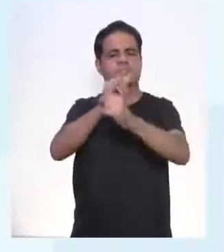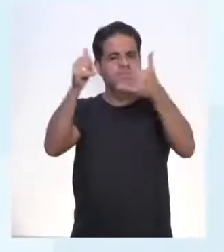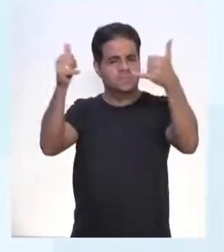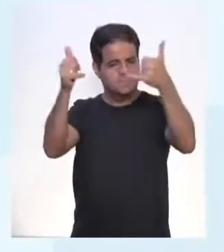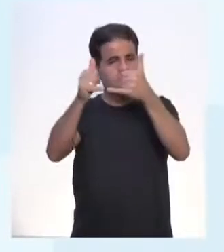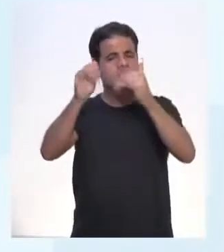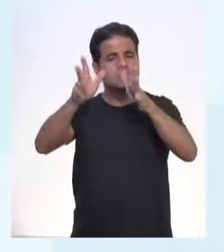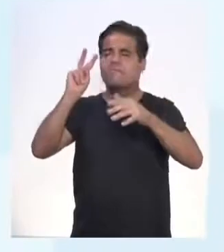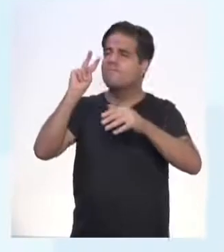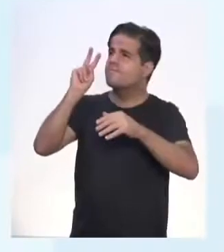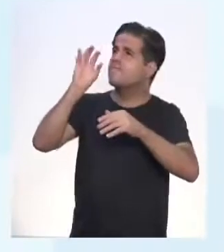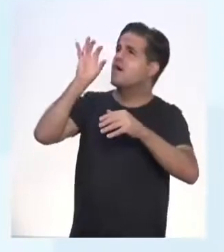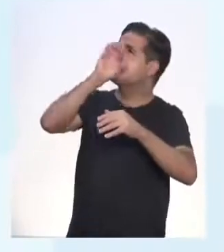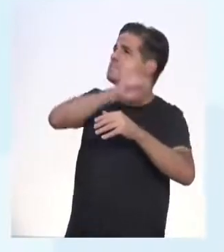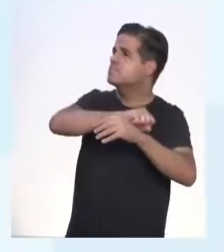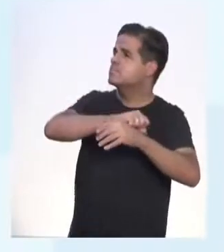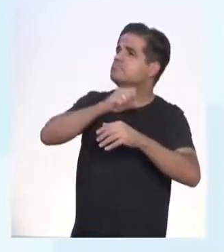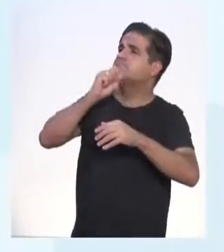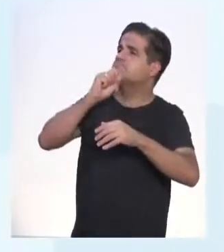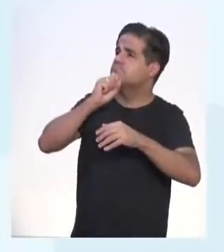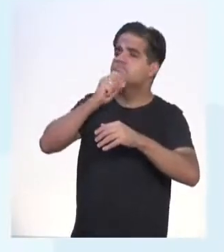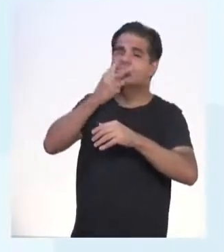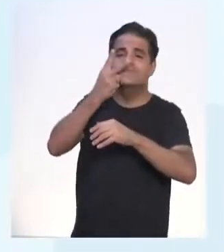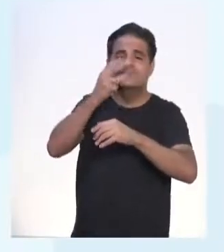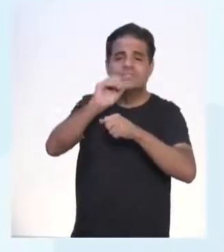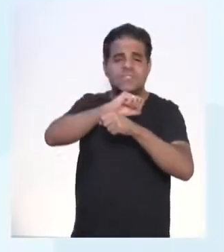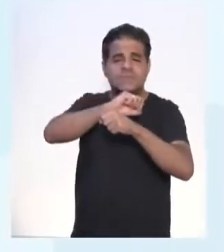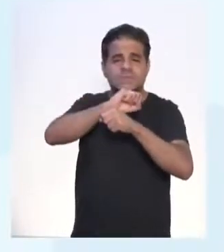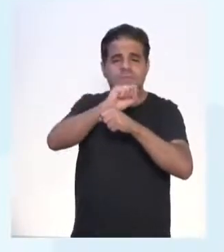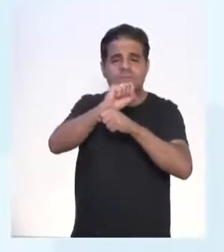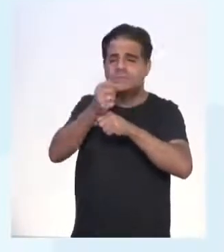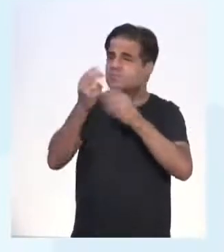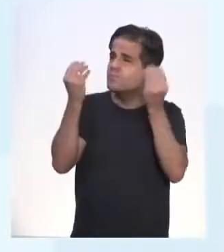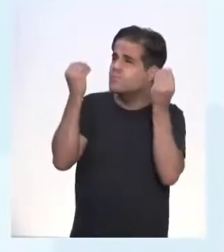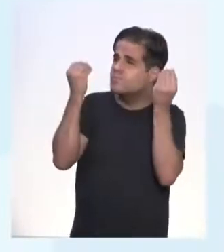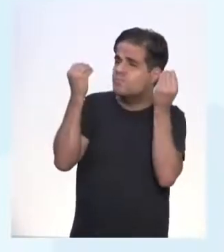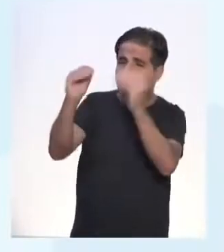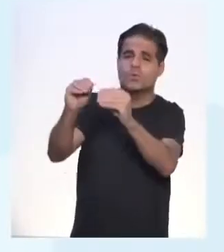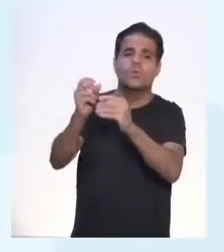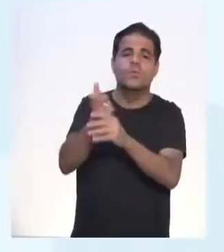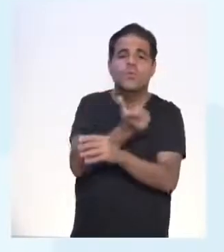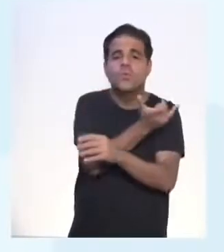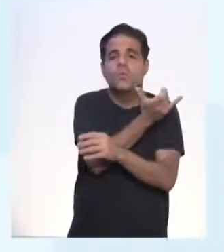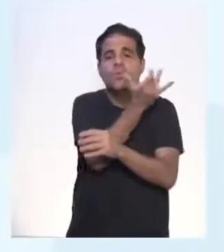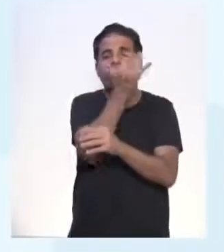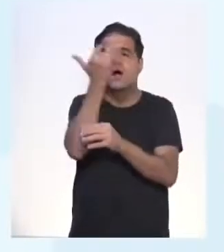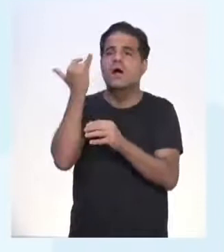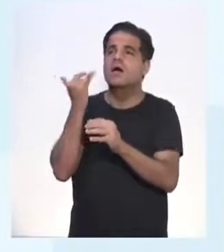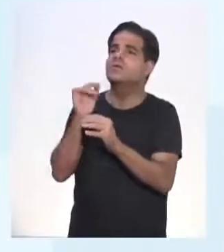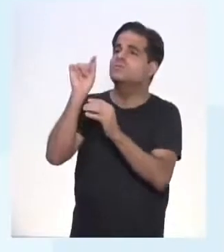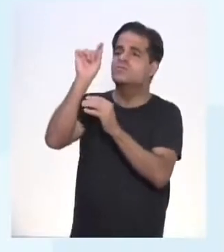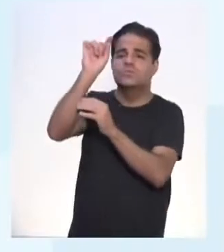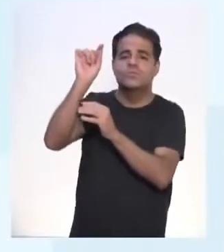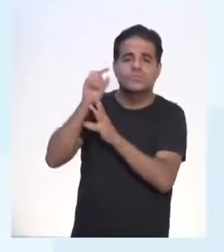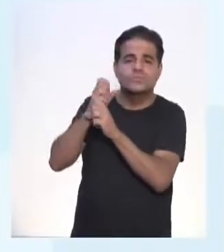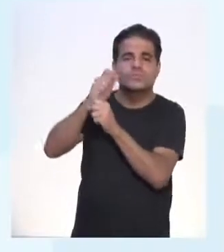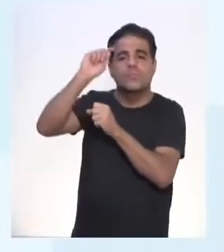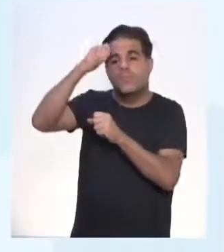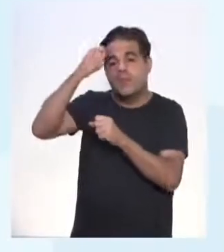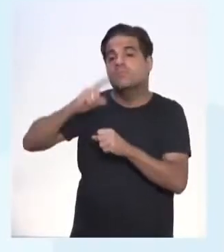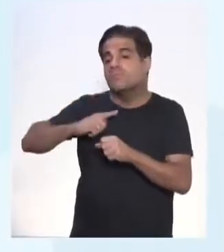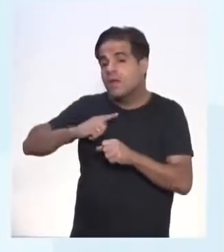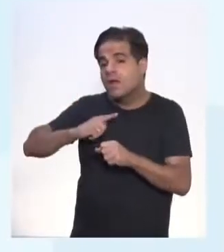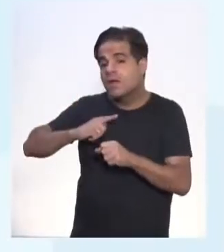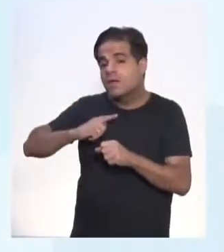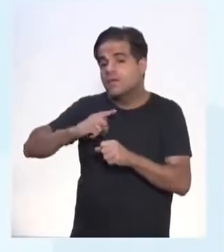uma olhada rápida, 20 segundinhos no chat, joga lá. Quantos pontos pretos tem nessa imagem, pessoal?